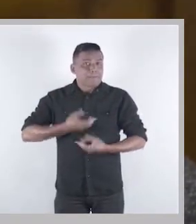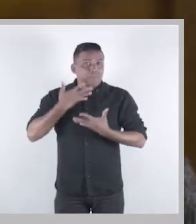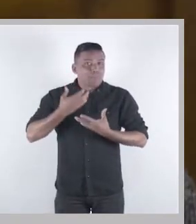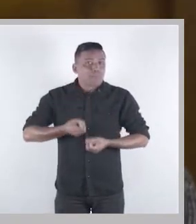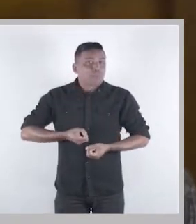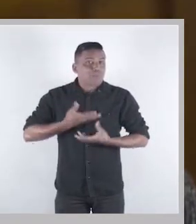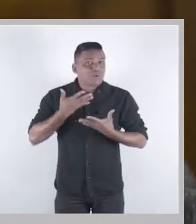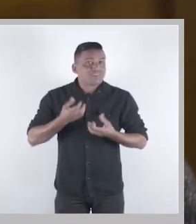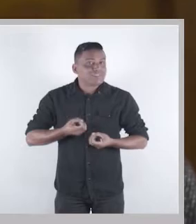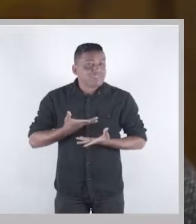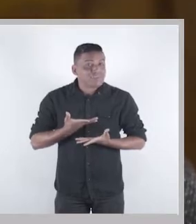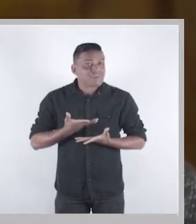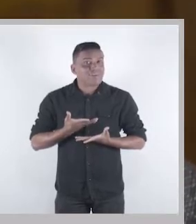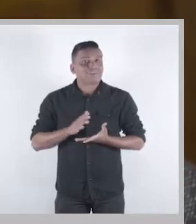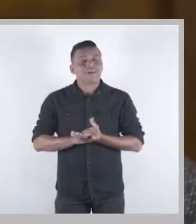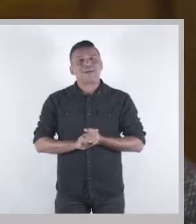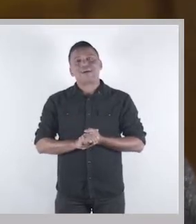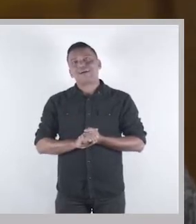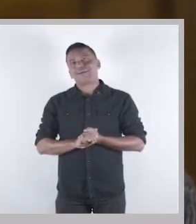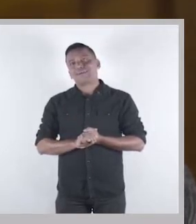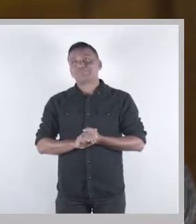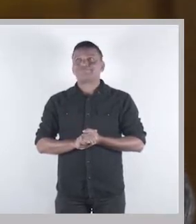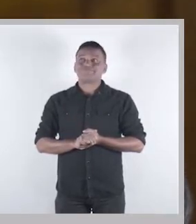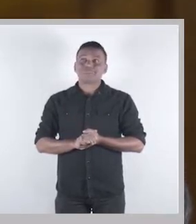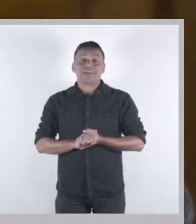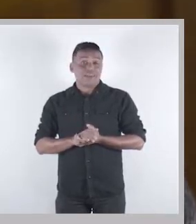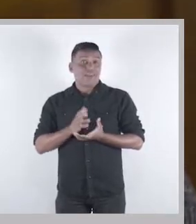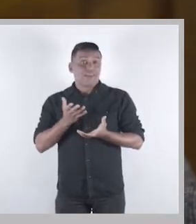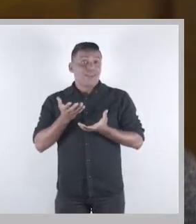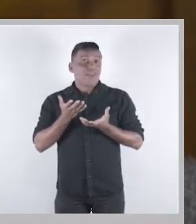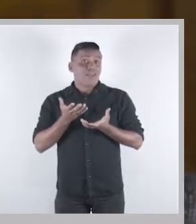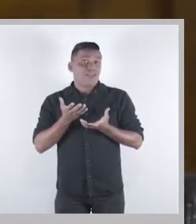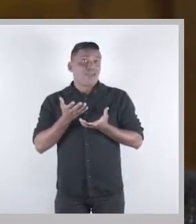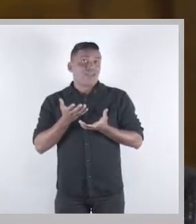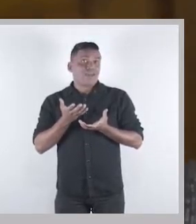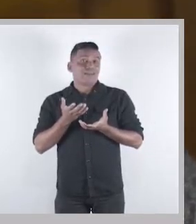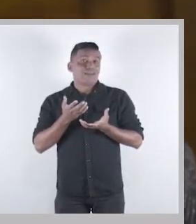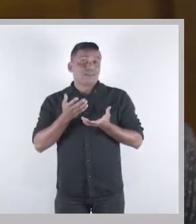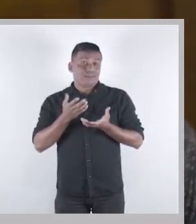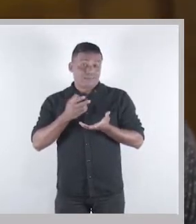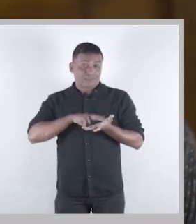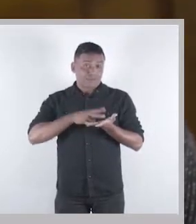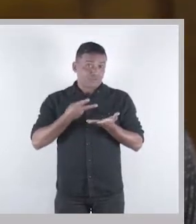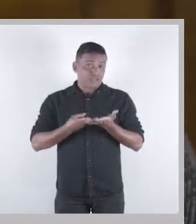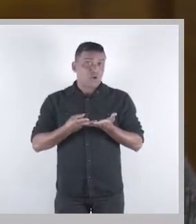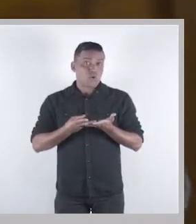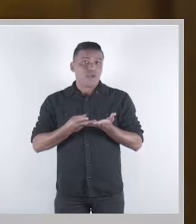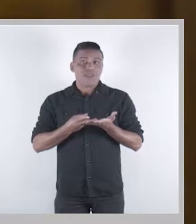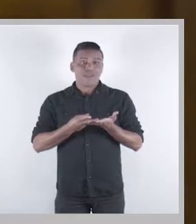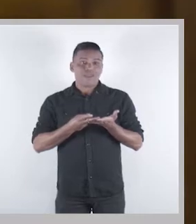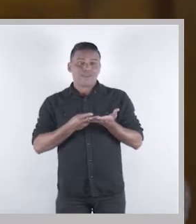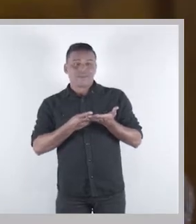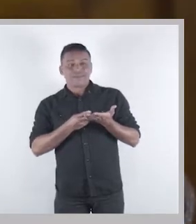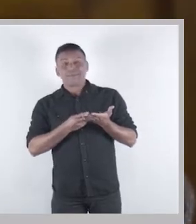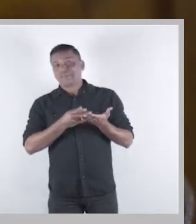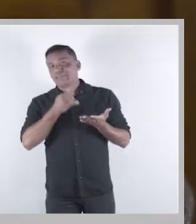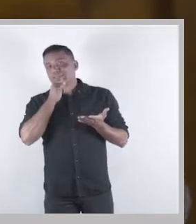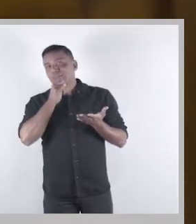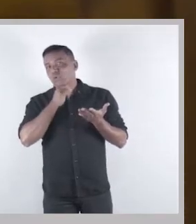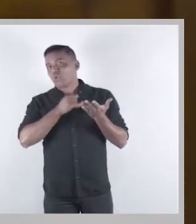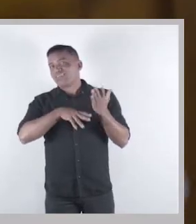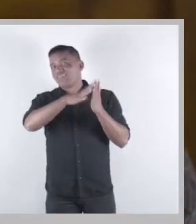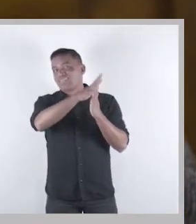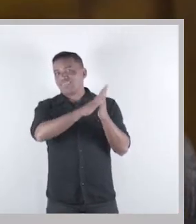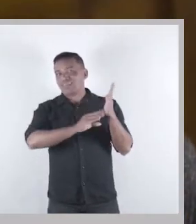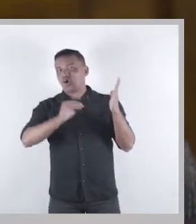a gente tem que perceber que a tradução é uma versão do poema não é uma das versões e cada tradutor né ele